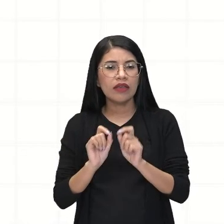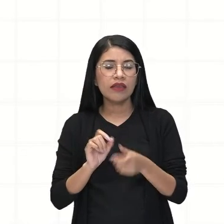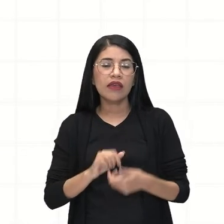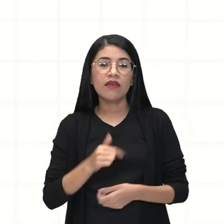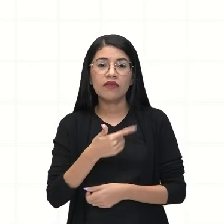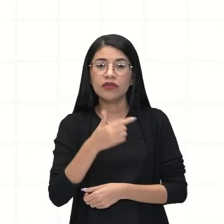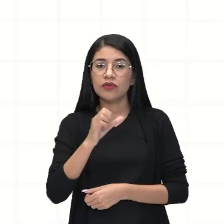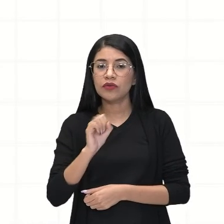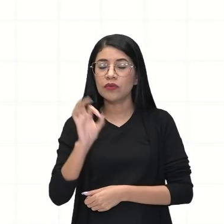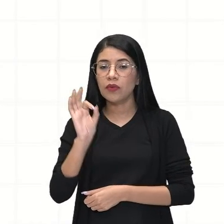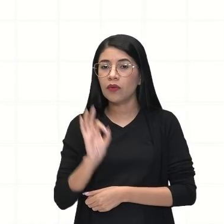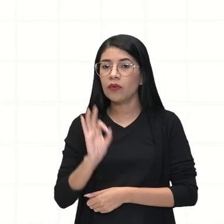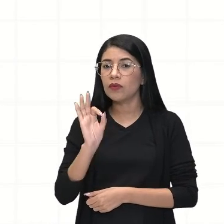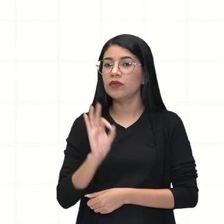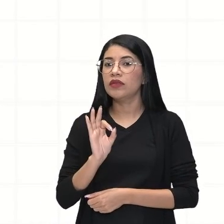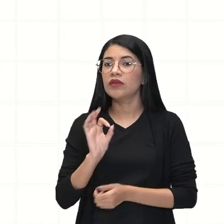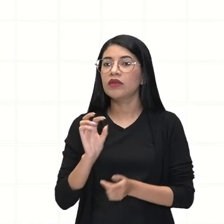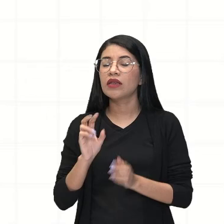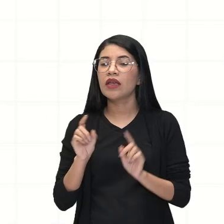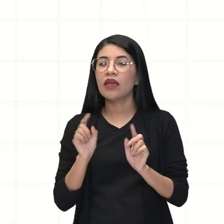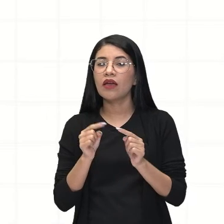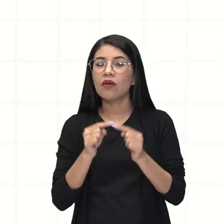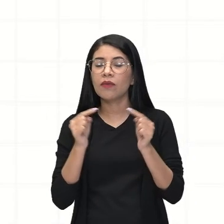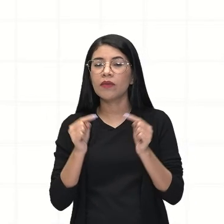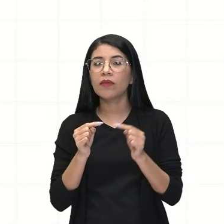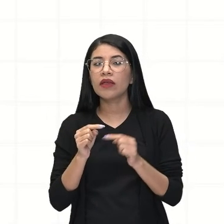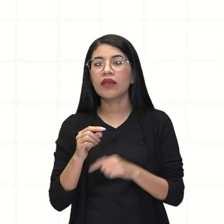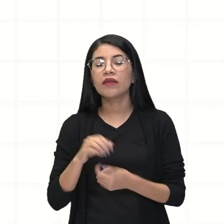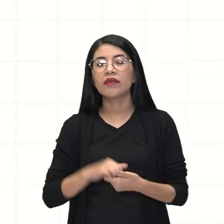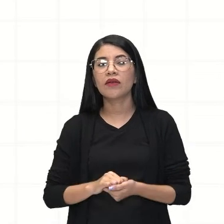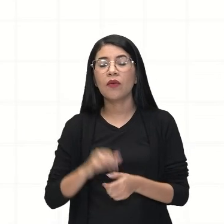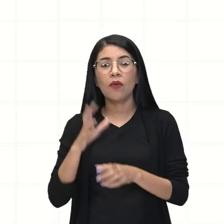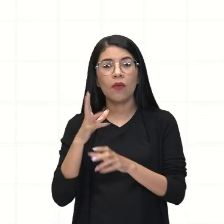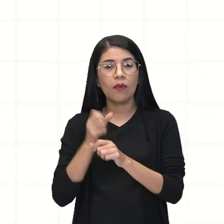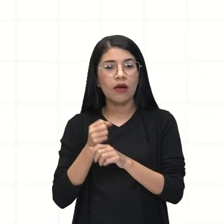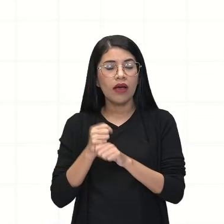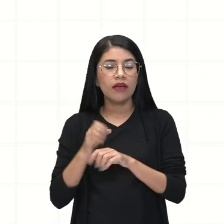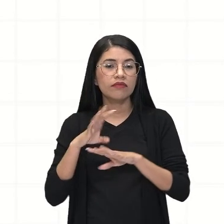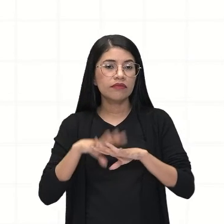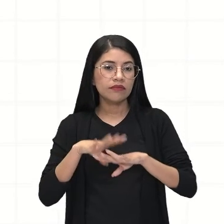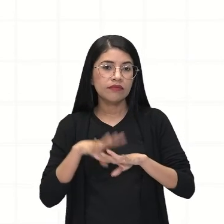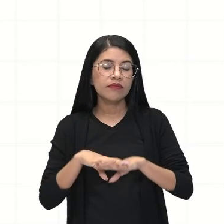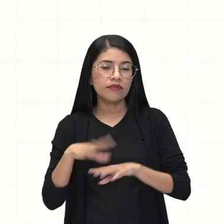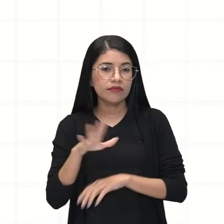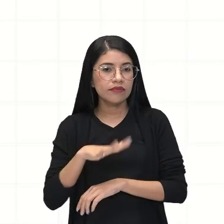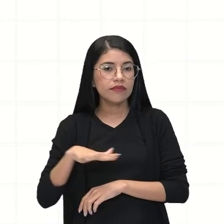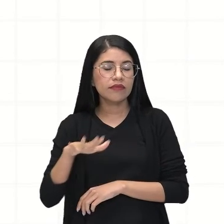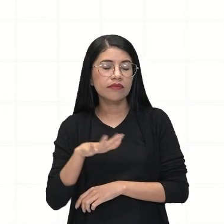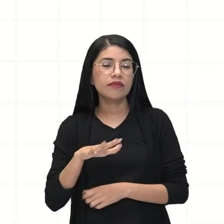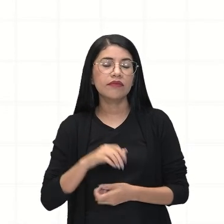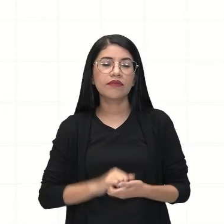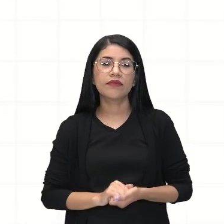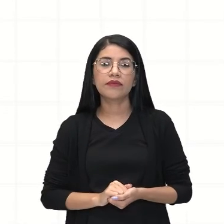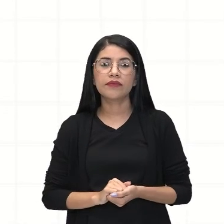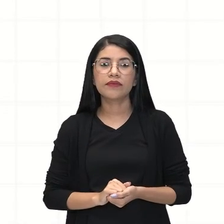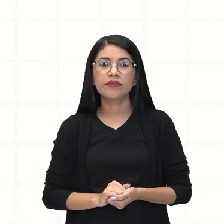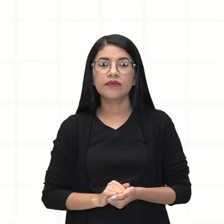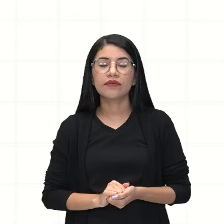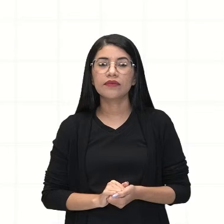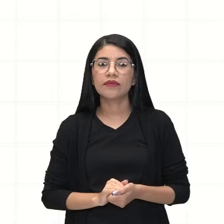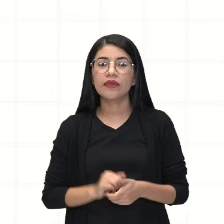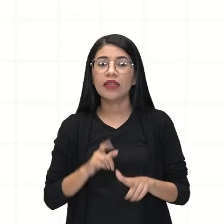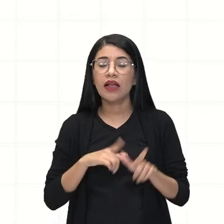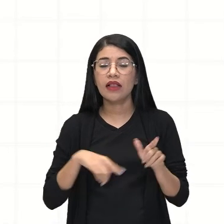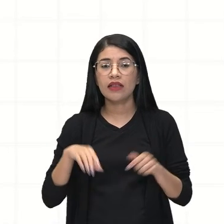maior percentual, que vai ser de ciências exatas. Então, a área mais procurada, ciências exatas. Na